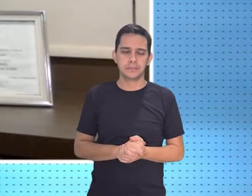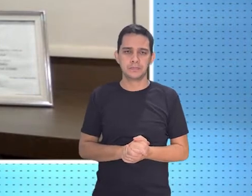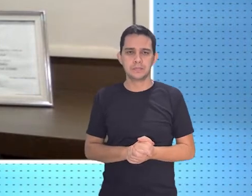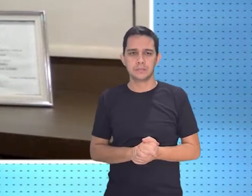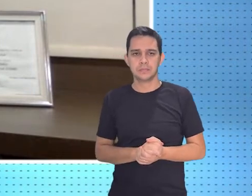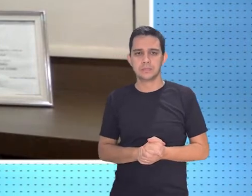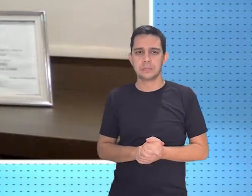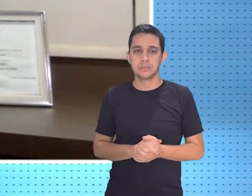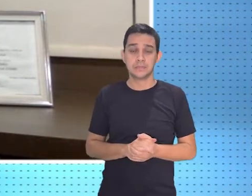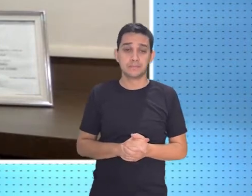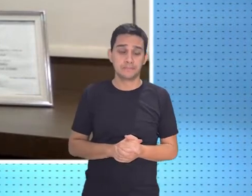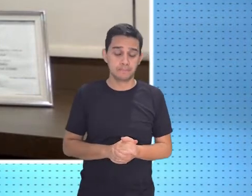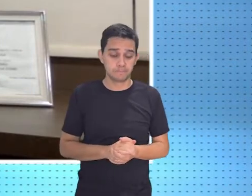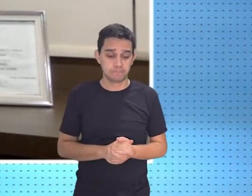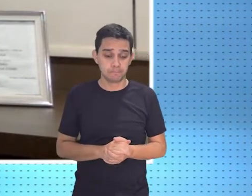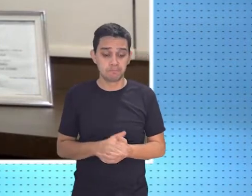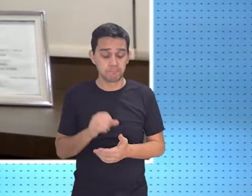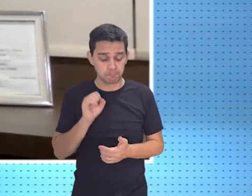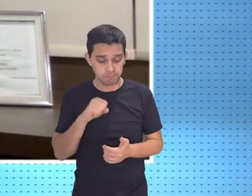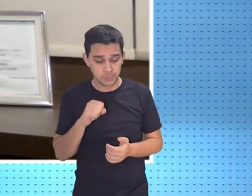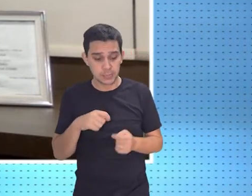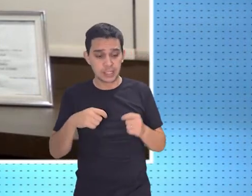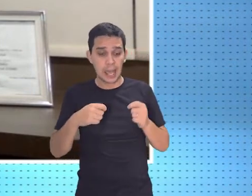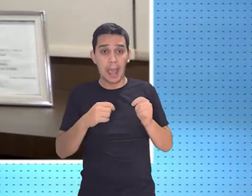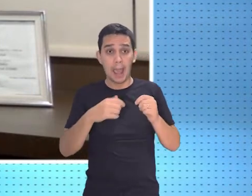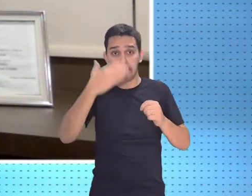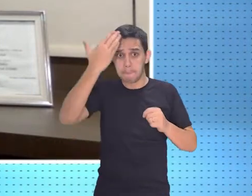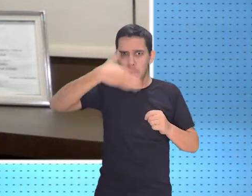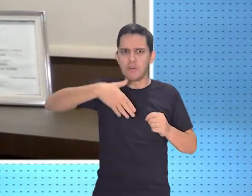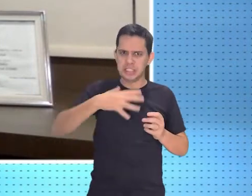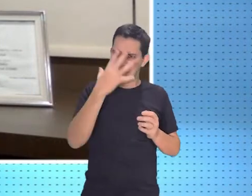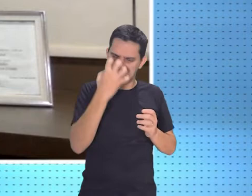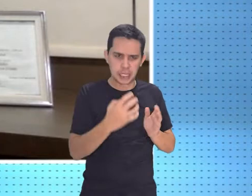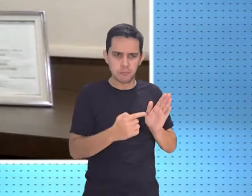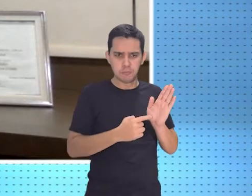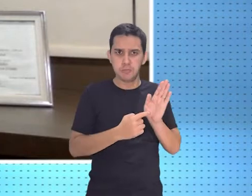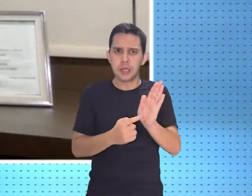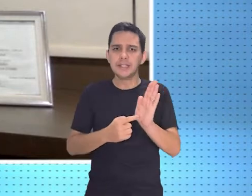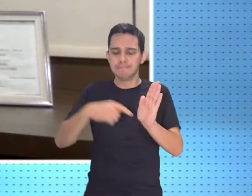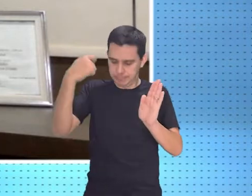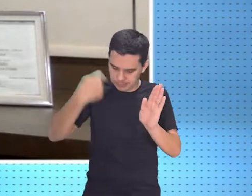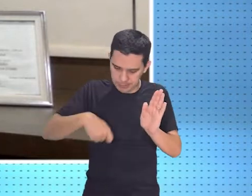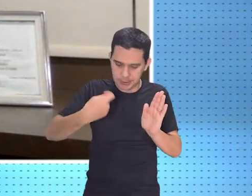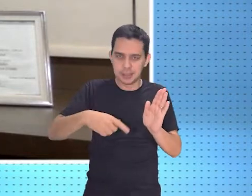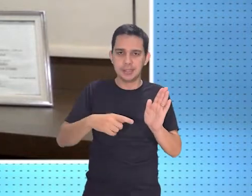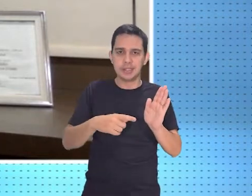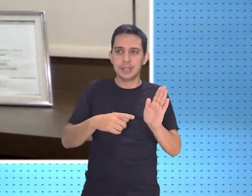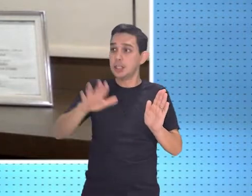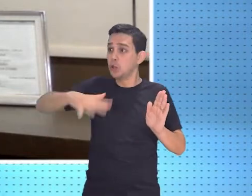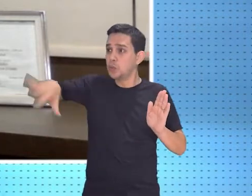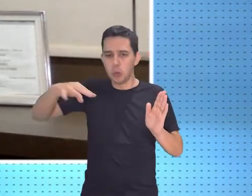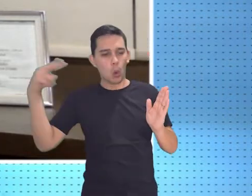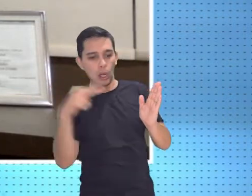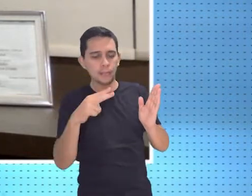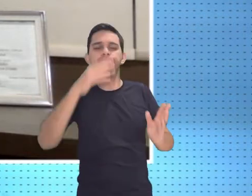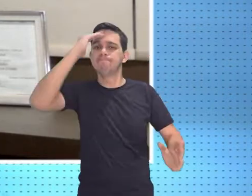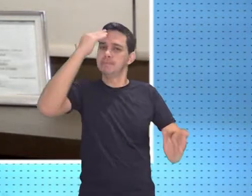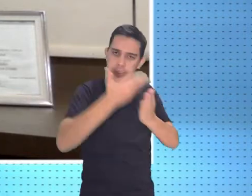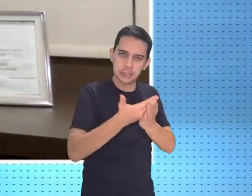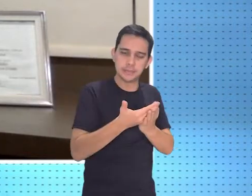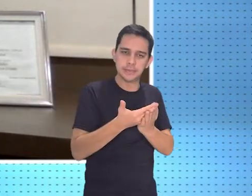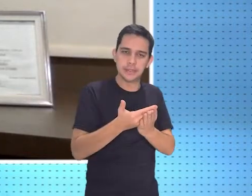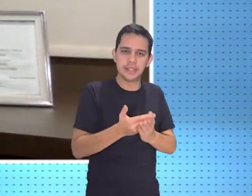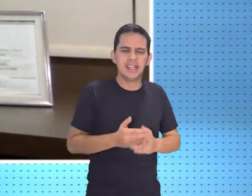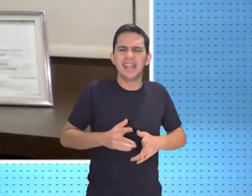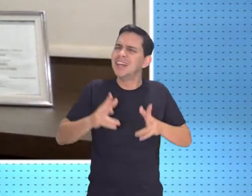Olha só, tem que ser robusta e convincente, assim como ocorre